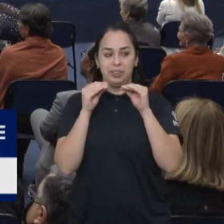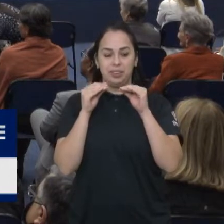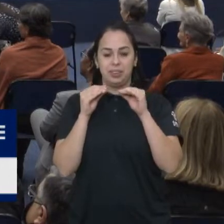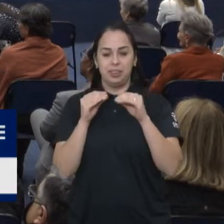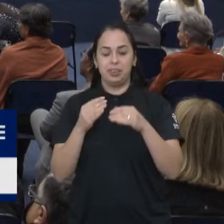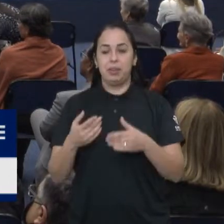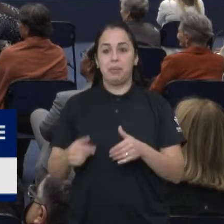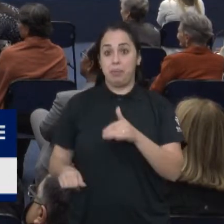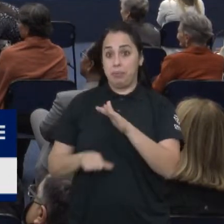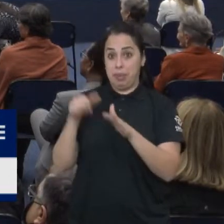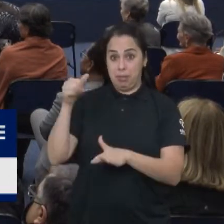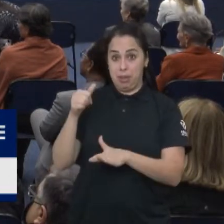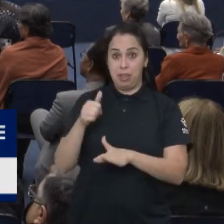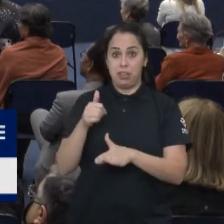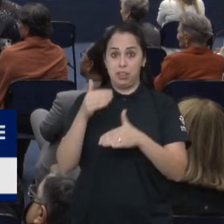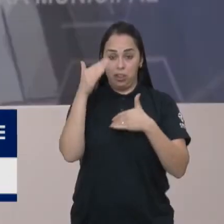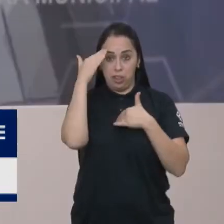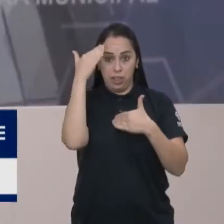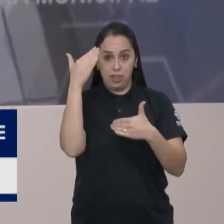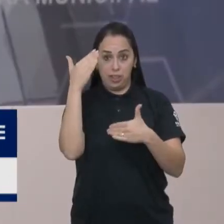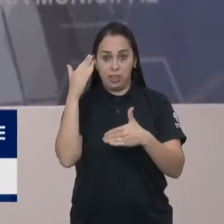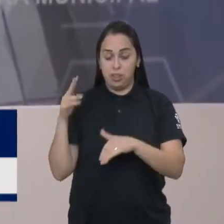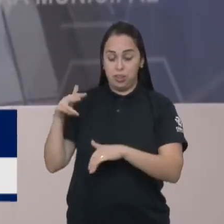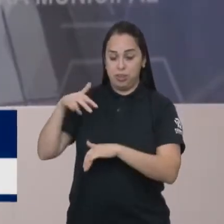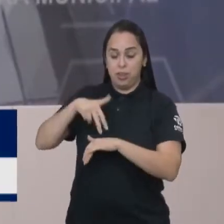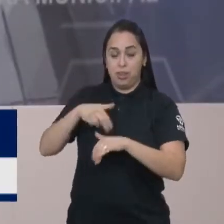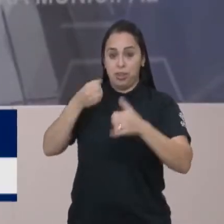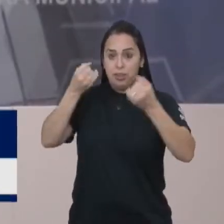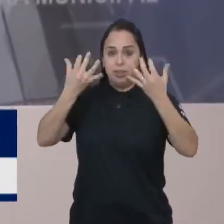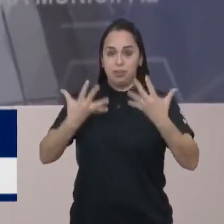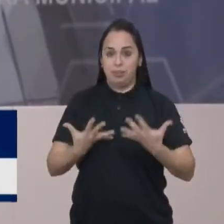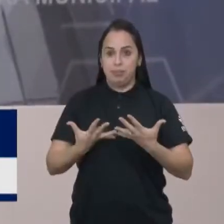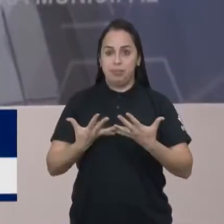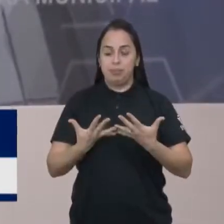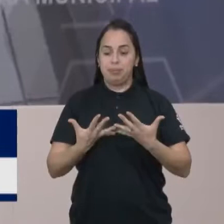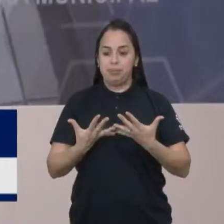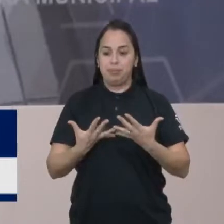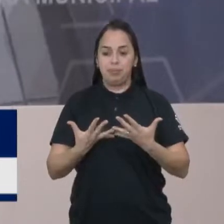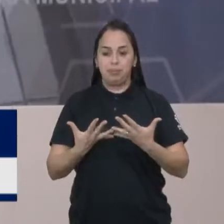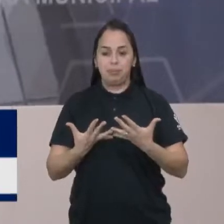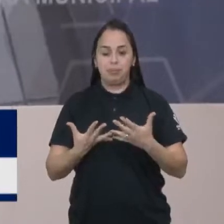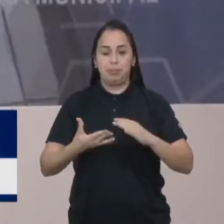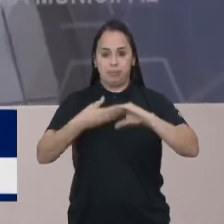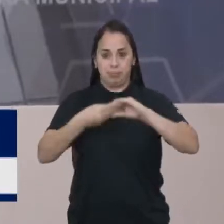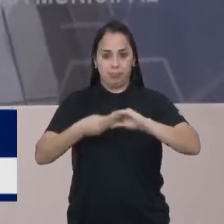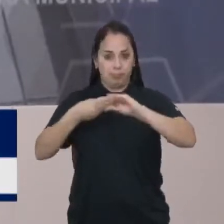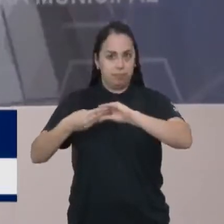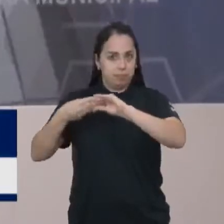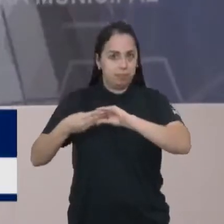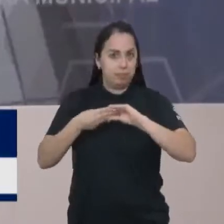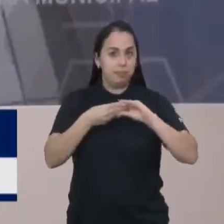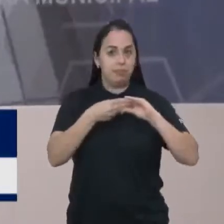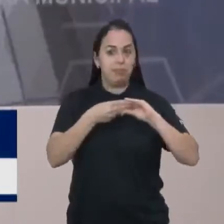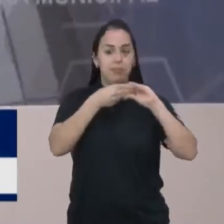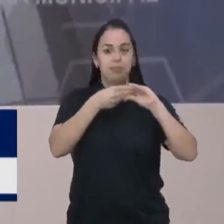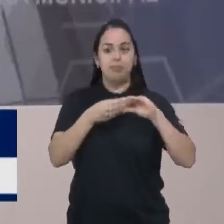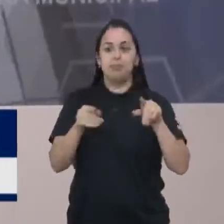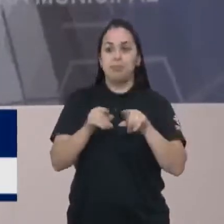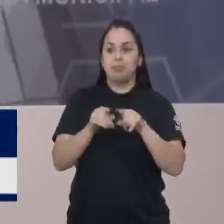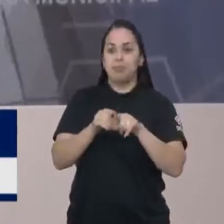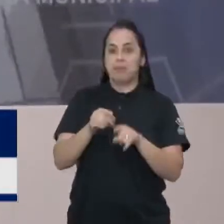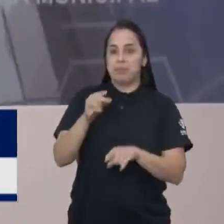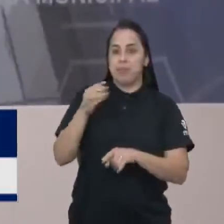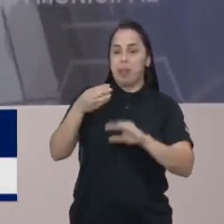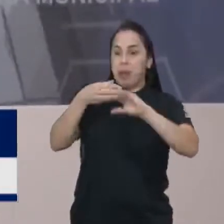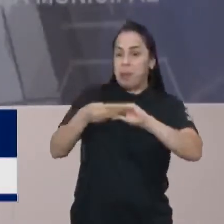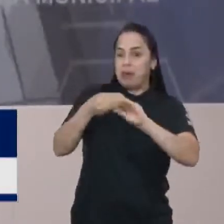Primeiramente, gostaria de agradecer a oportunidade de falar aqui à mesa diretora, cumprimentar a todos, cumprimentar o Marcão.